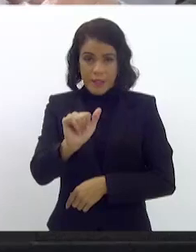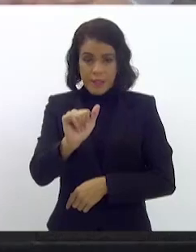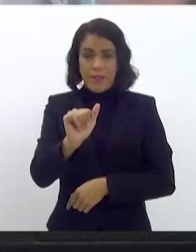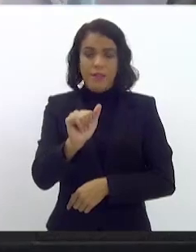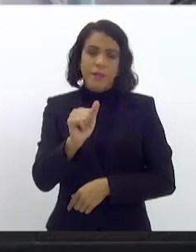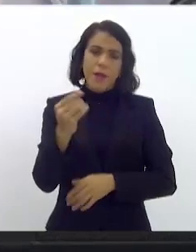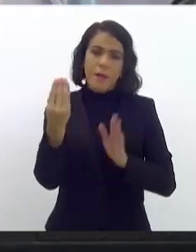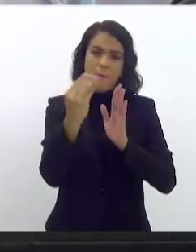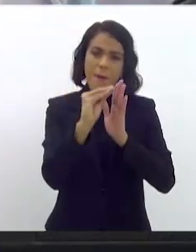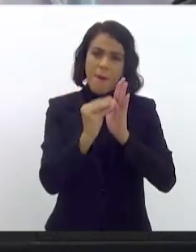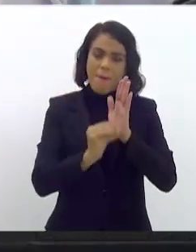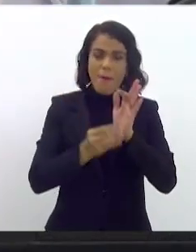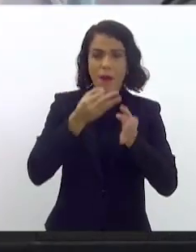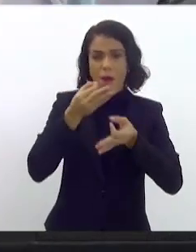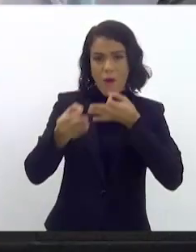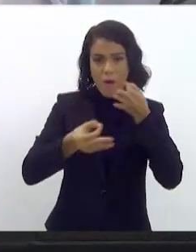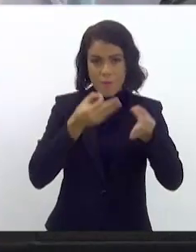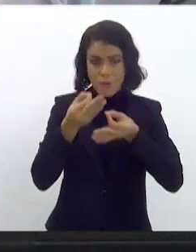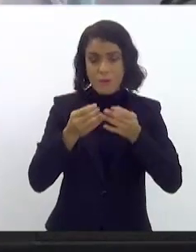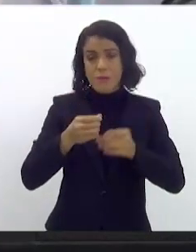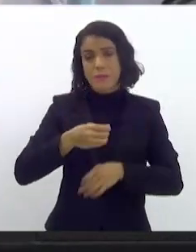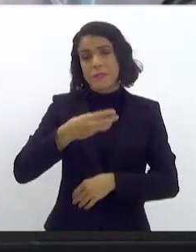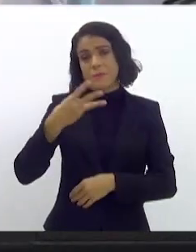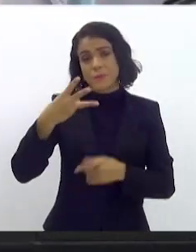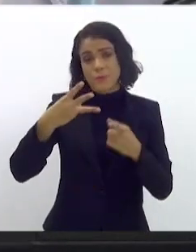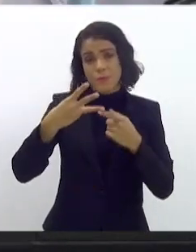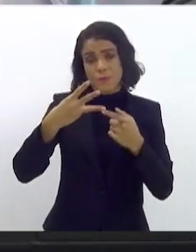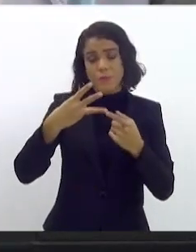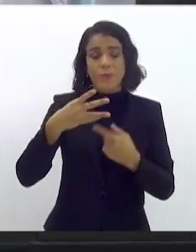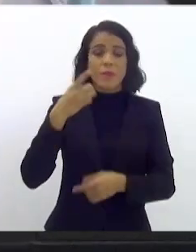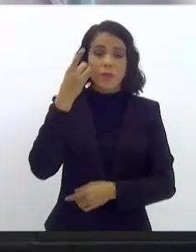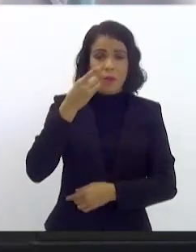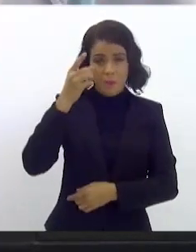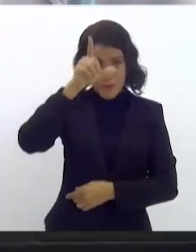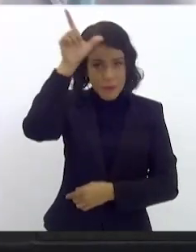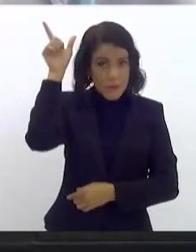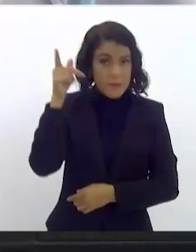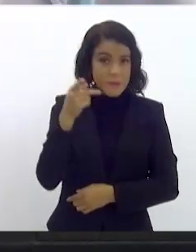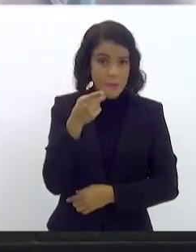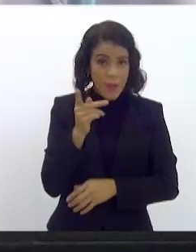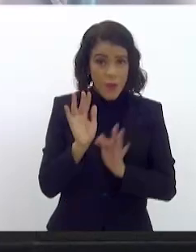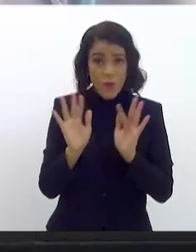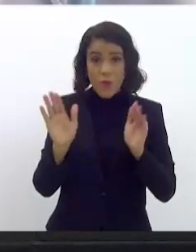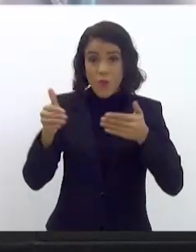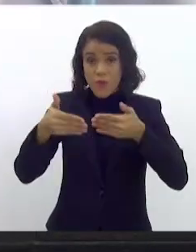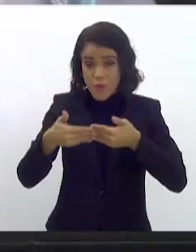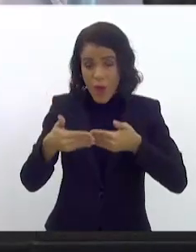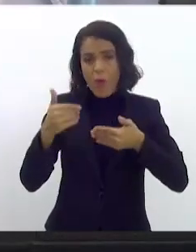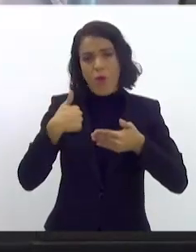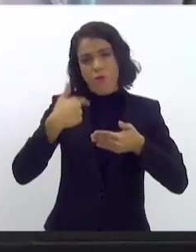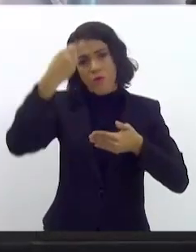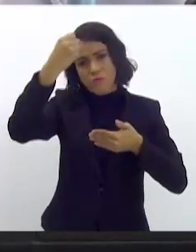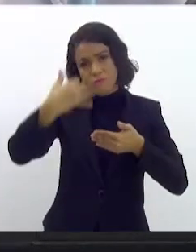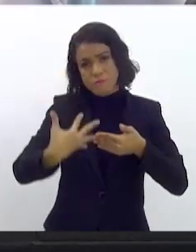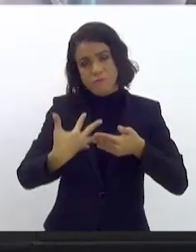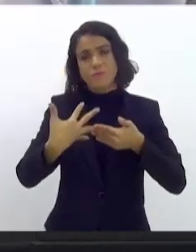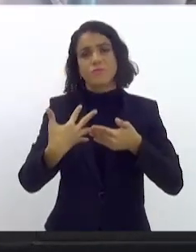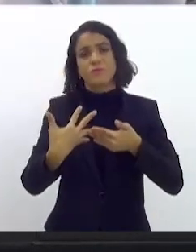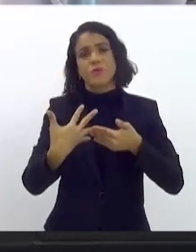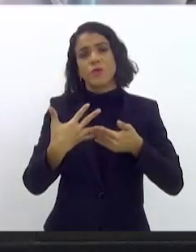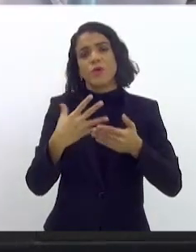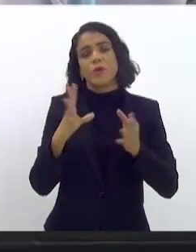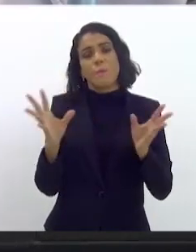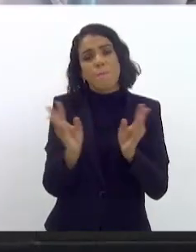e depois ao deputado Luiz Paulo, e, ao final, eu vou apresentar aqui as considerações da